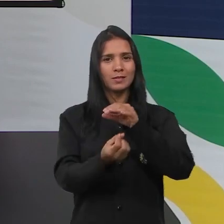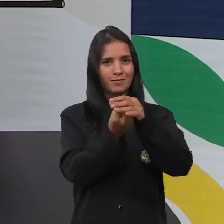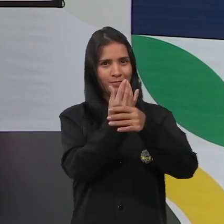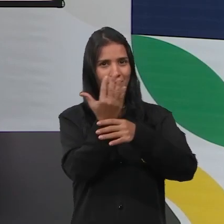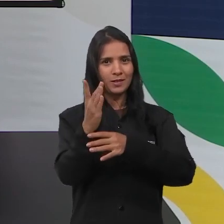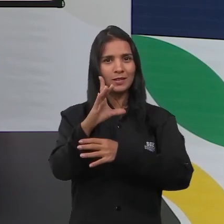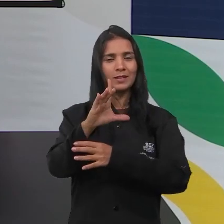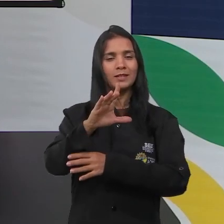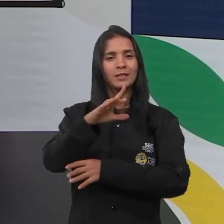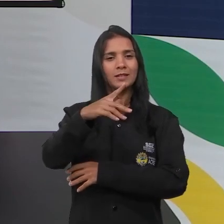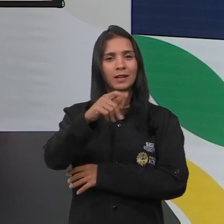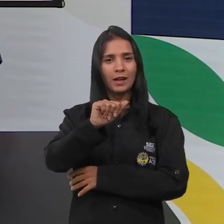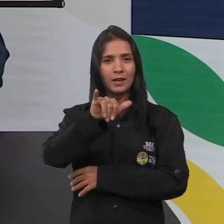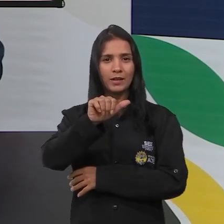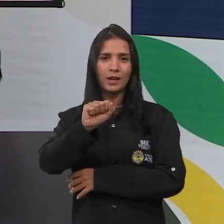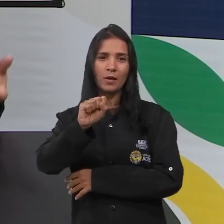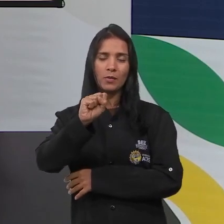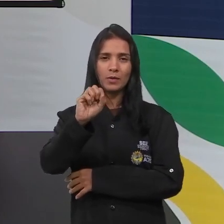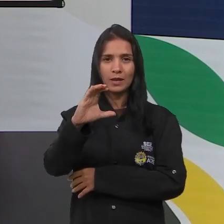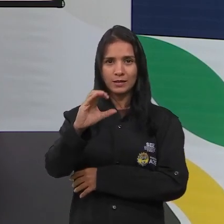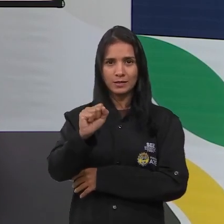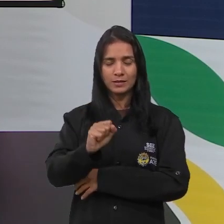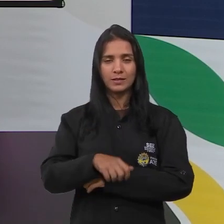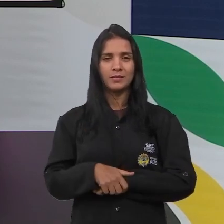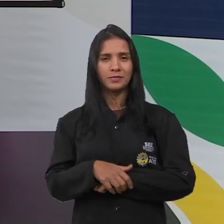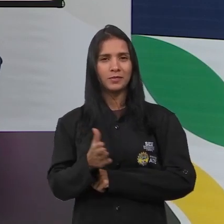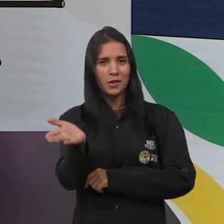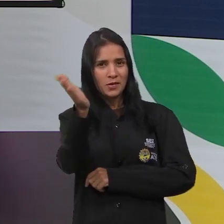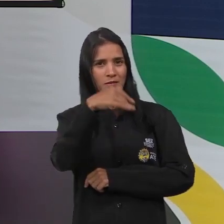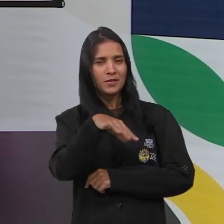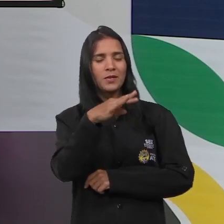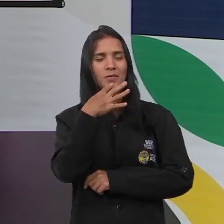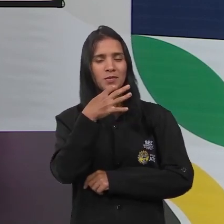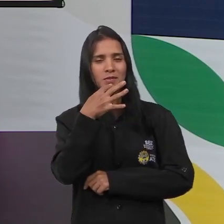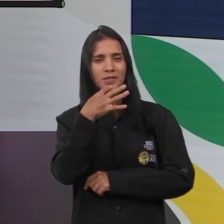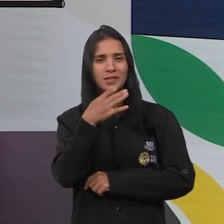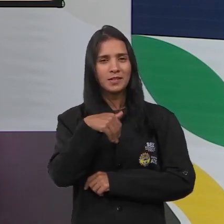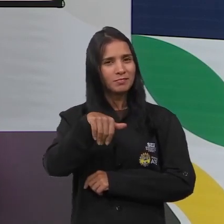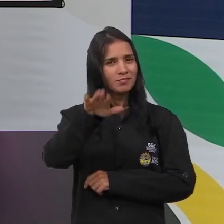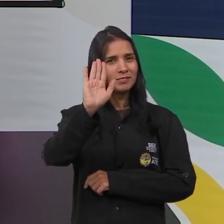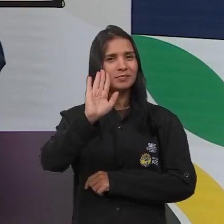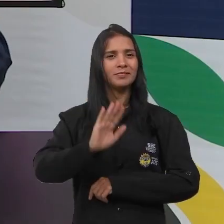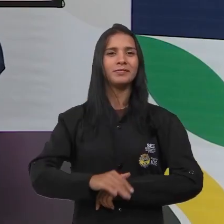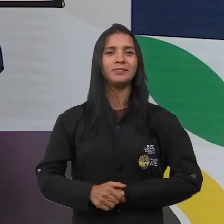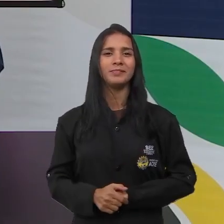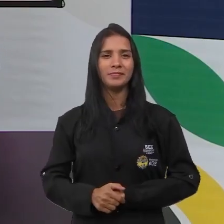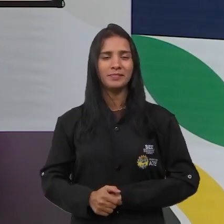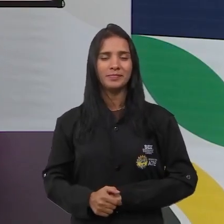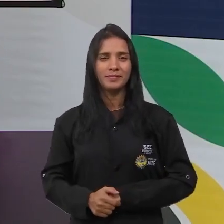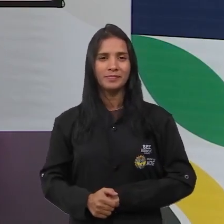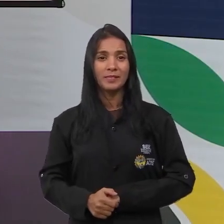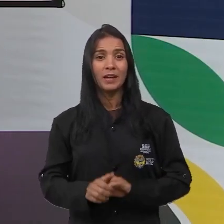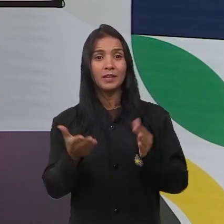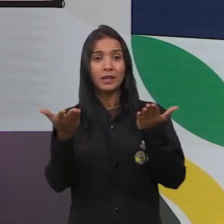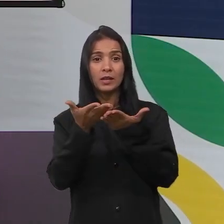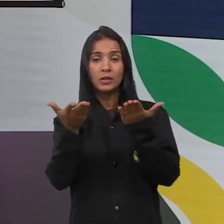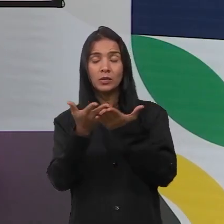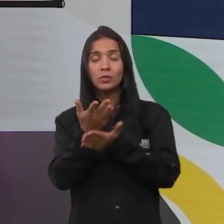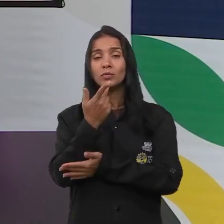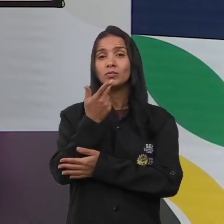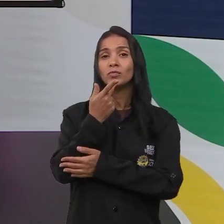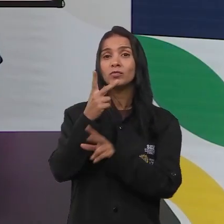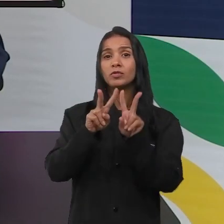ok? Vamos prosseguir? Vamos conhecer um pouco mais? Agora, nós vamos falar sobre a influência